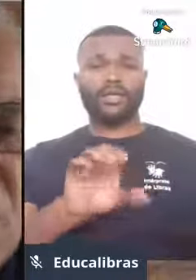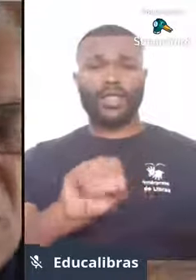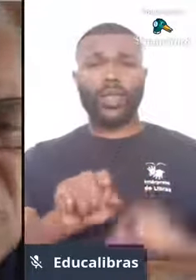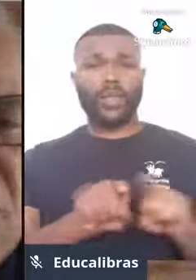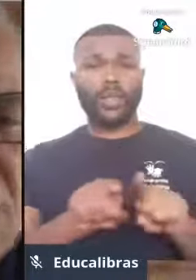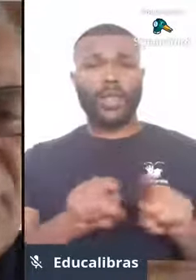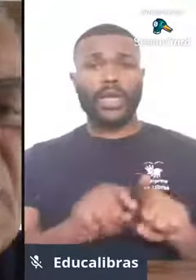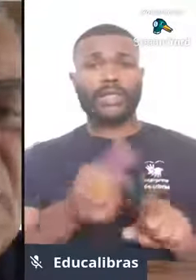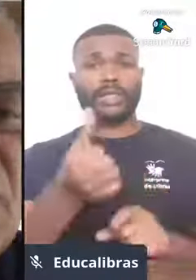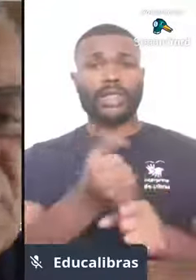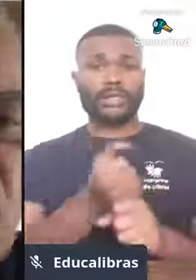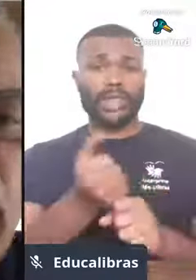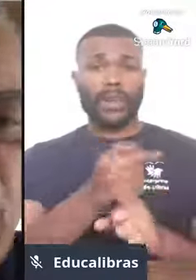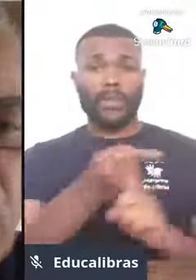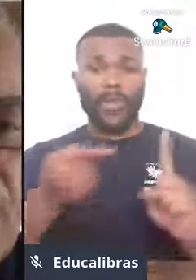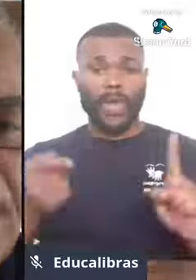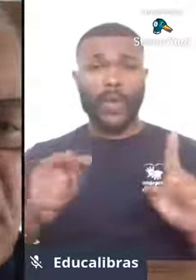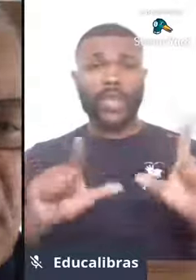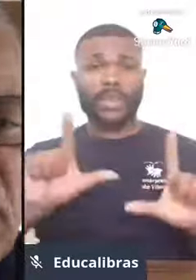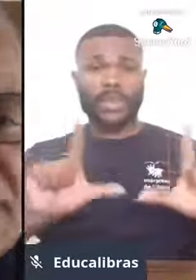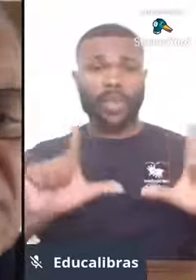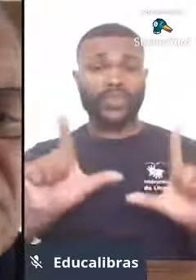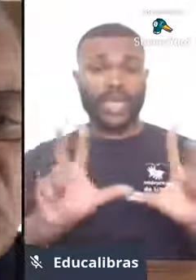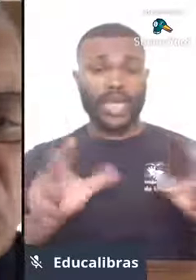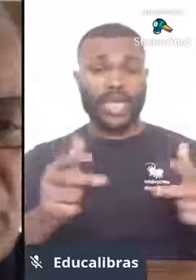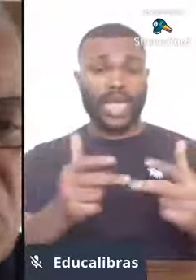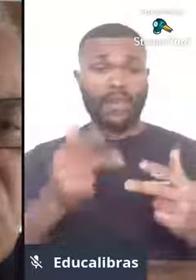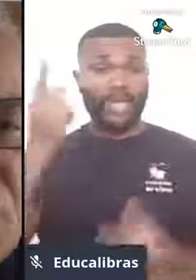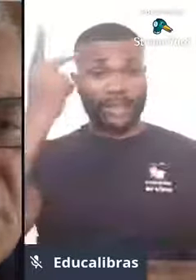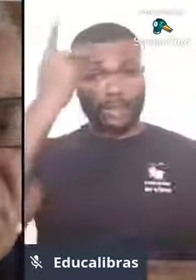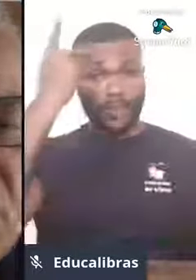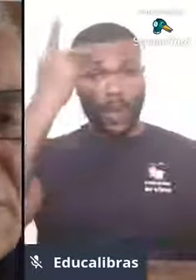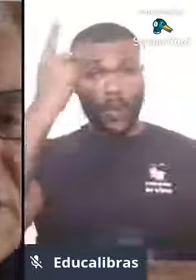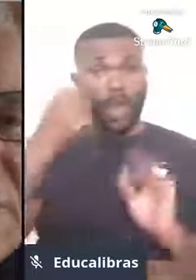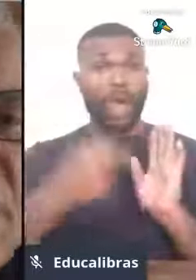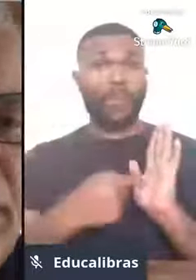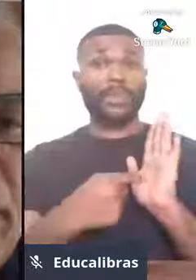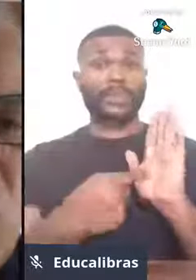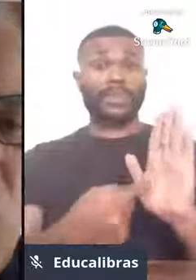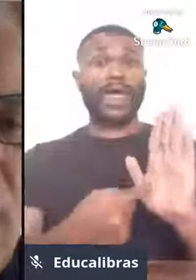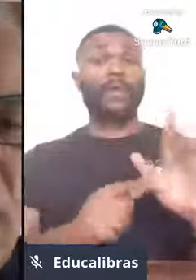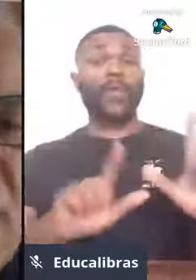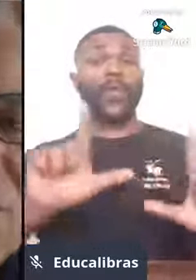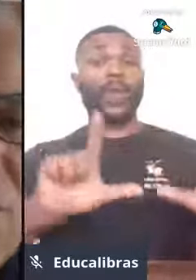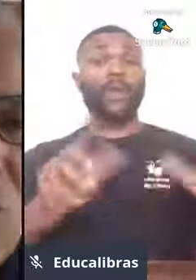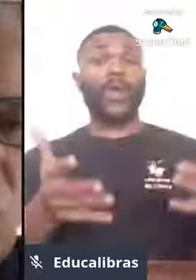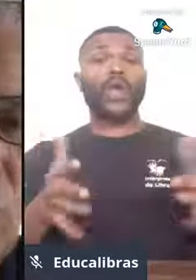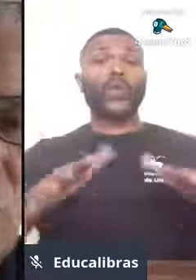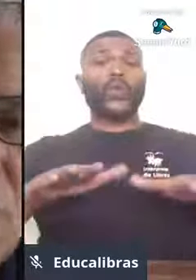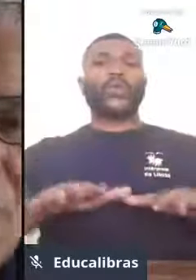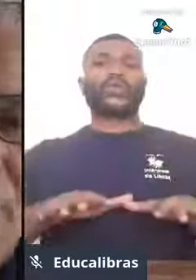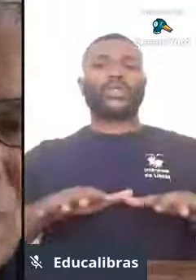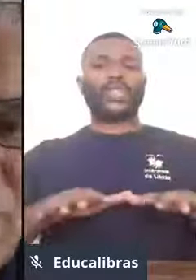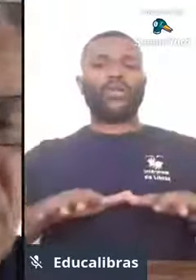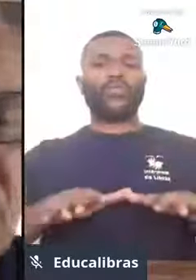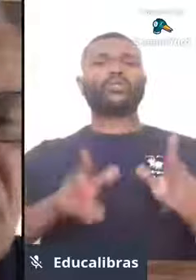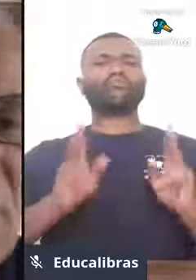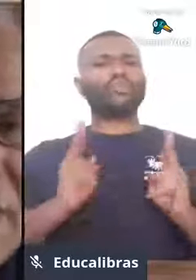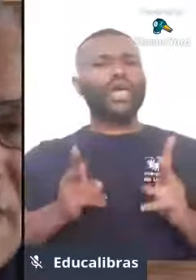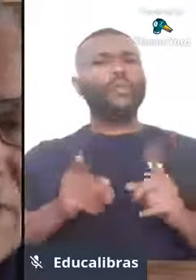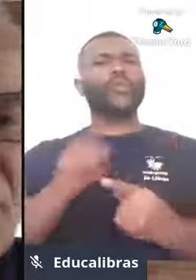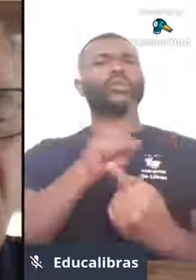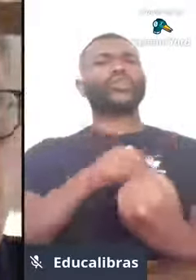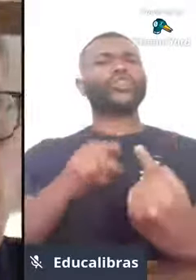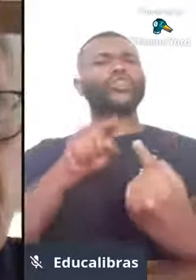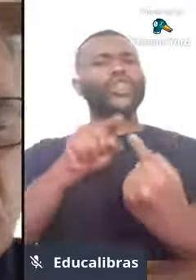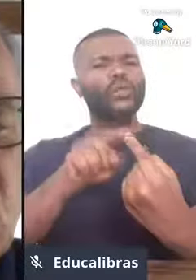7 anos na TV Câmara de São Paulo, apresentando o programa inclusivo, sempre com o mesmo intuito: melhoria da